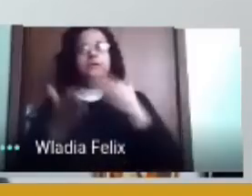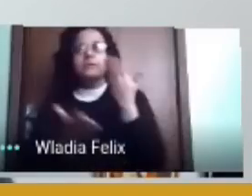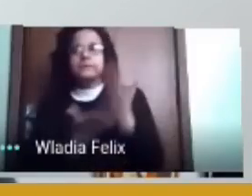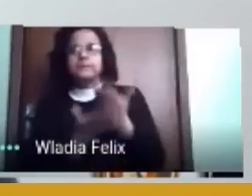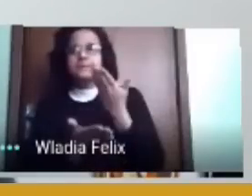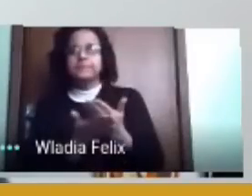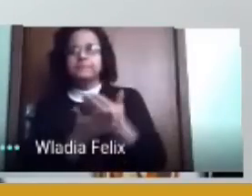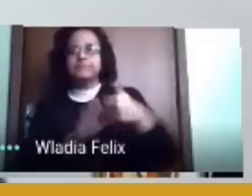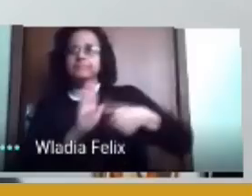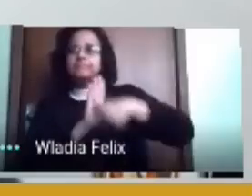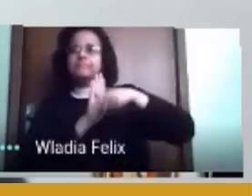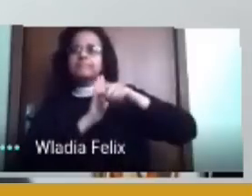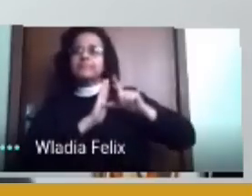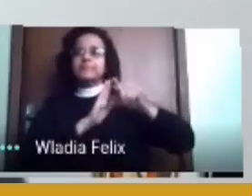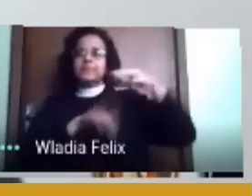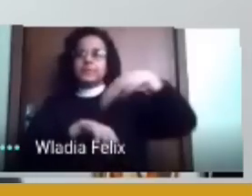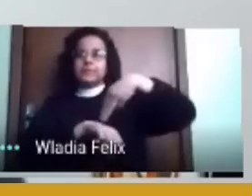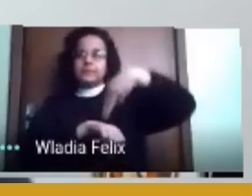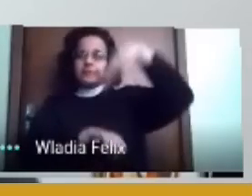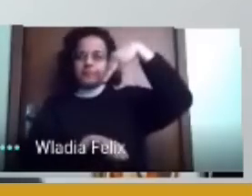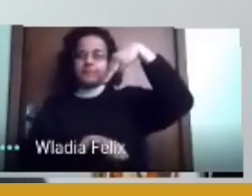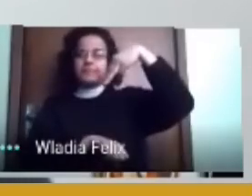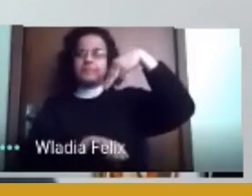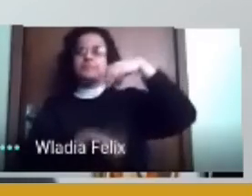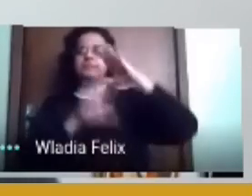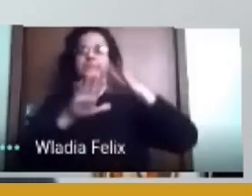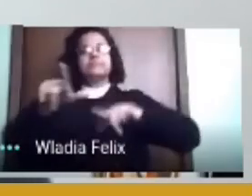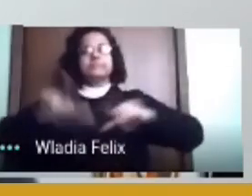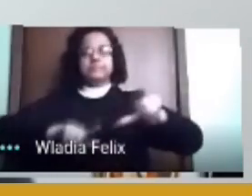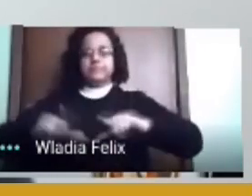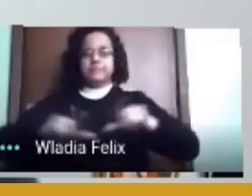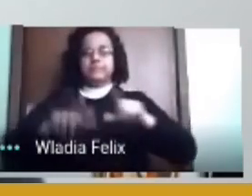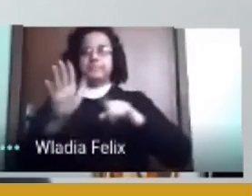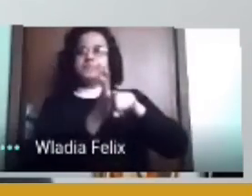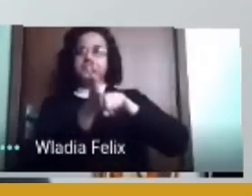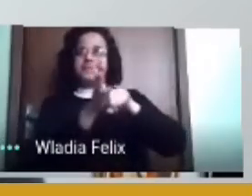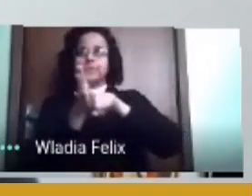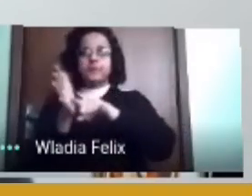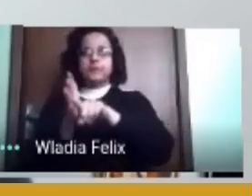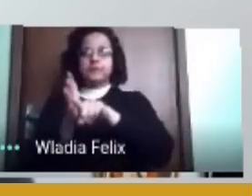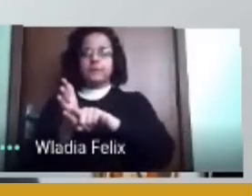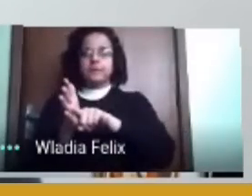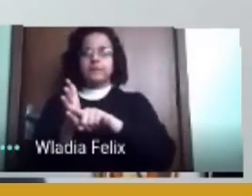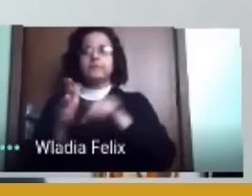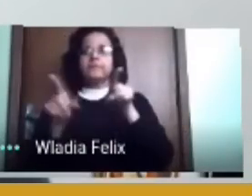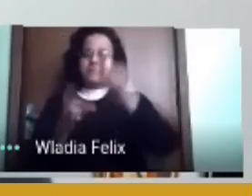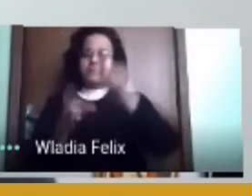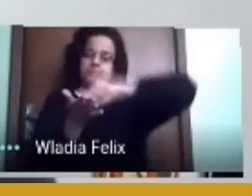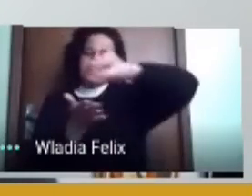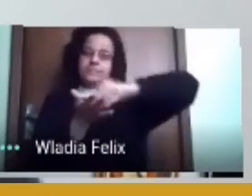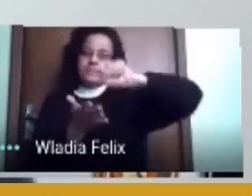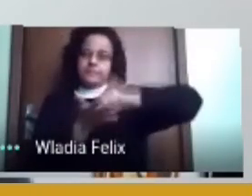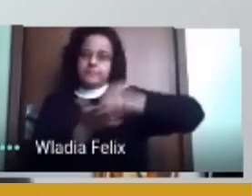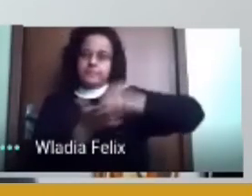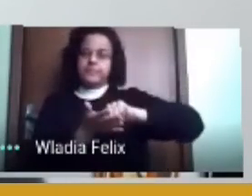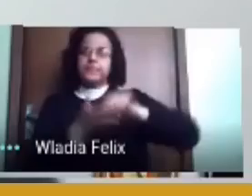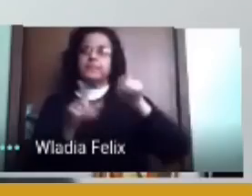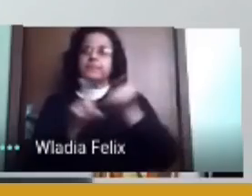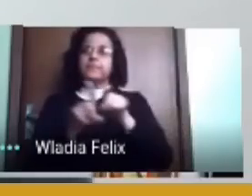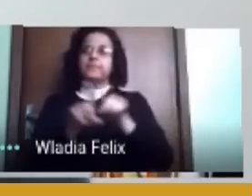conclusão de curso, projeto de pesquisa, a minha dissertação de mestrado, a minha tese de doutorado, focando essas questões